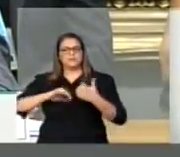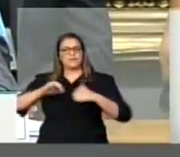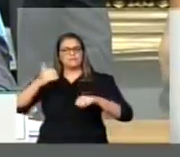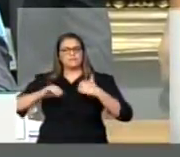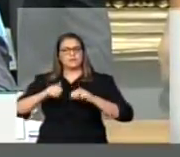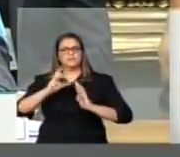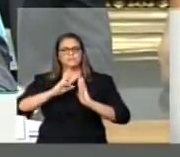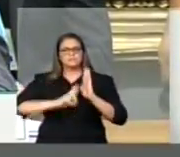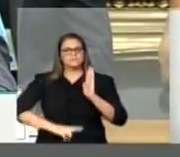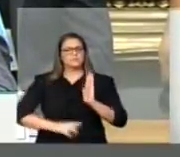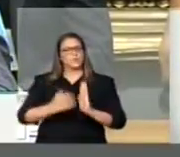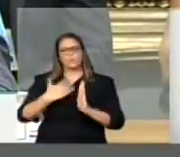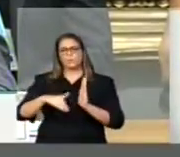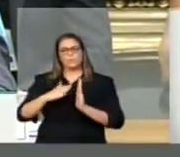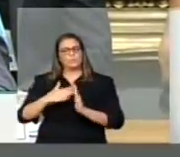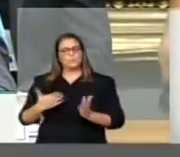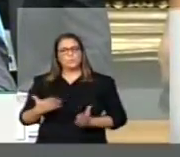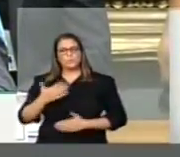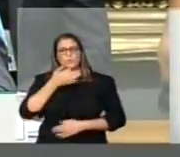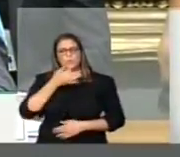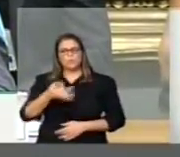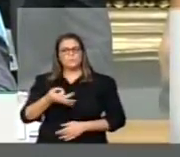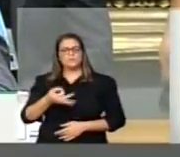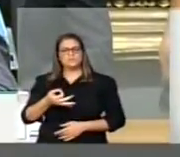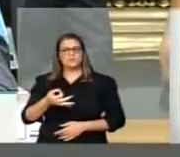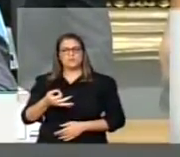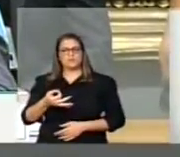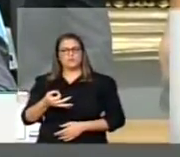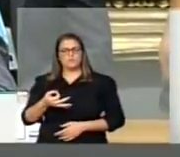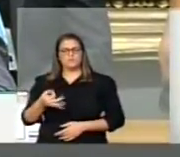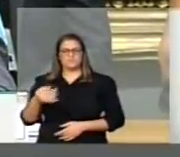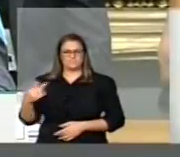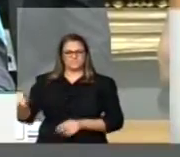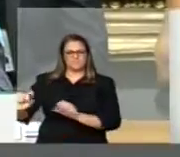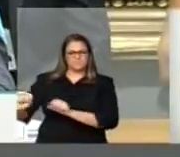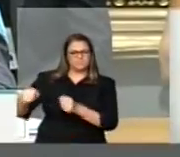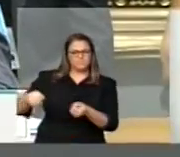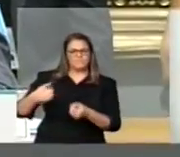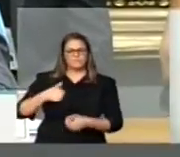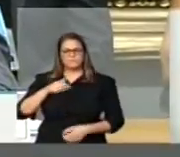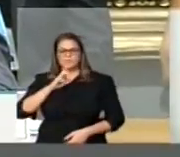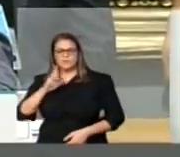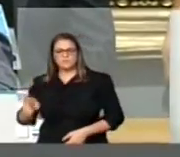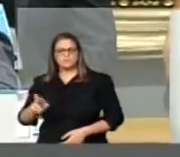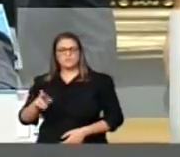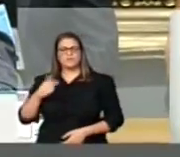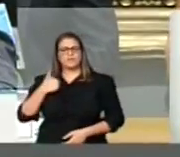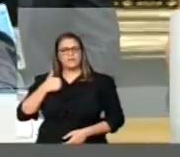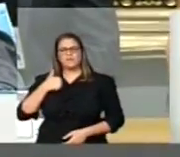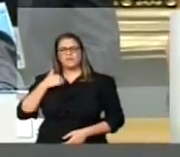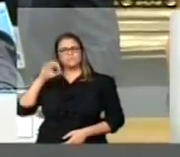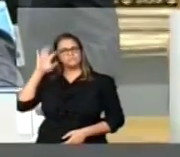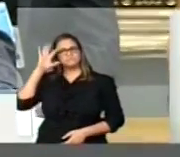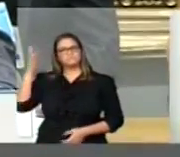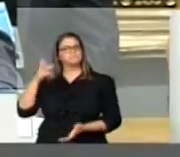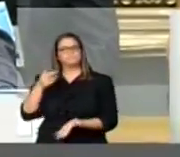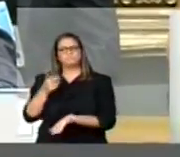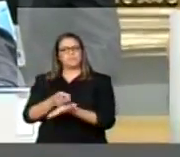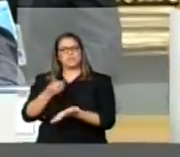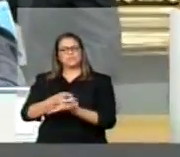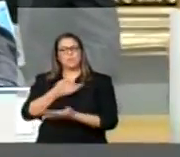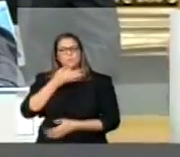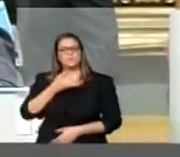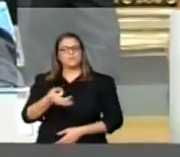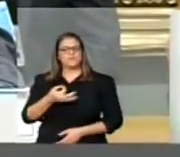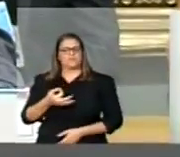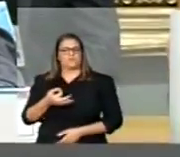fatos narrados e dos argumentos apresentados pela defesa me levam à conclusão inequívoca de que são fortes os